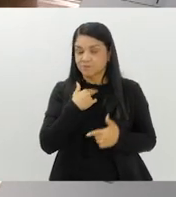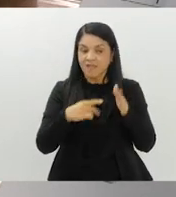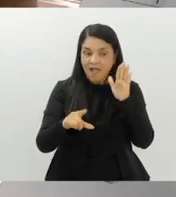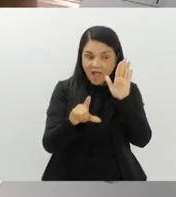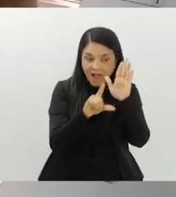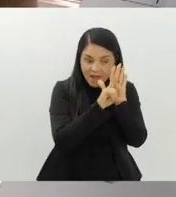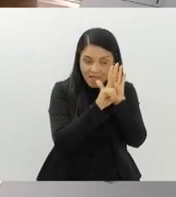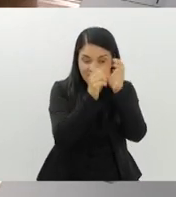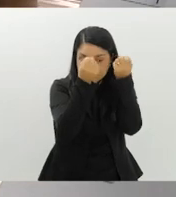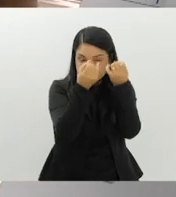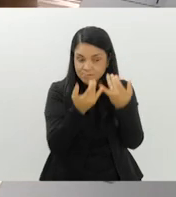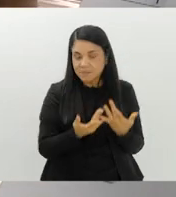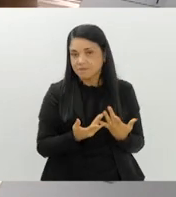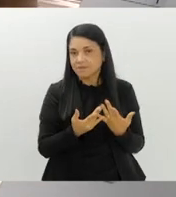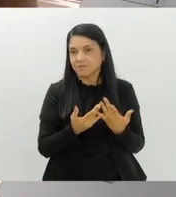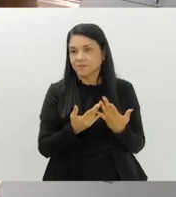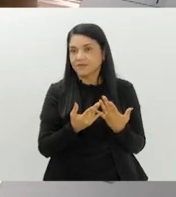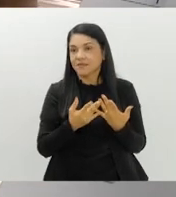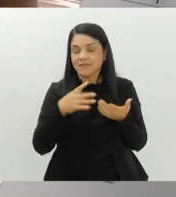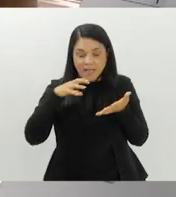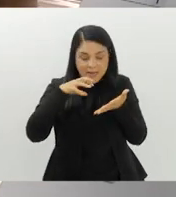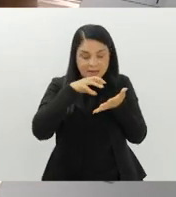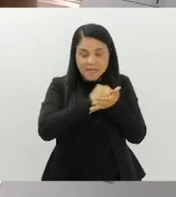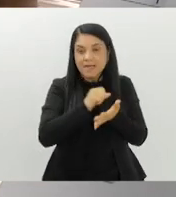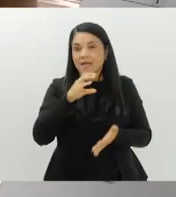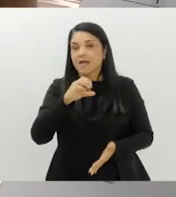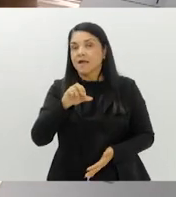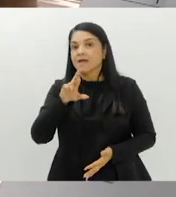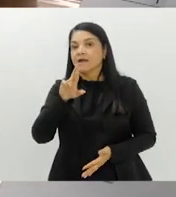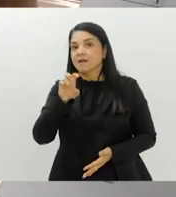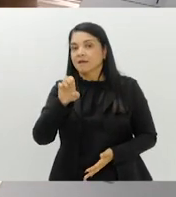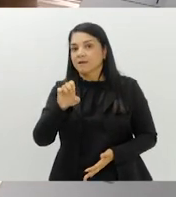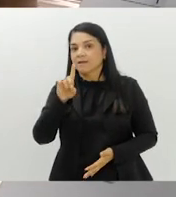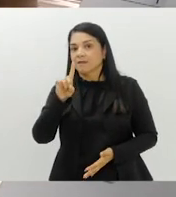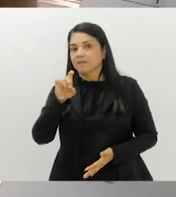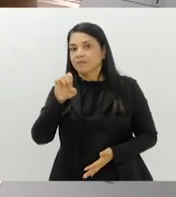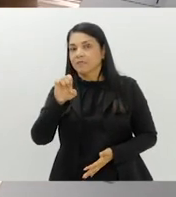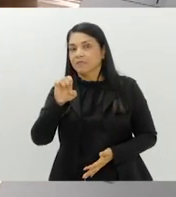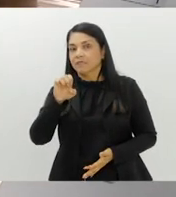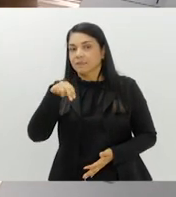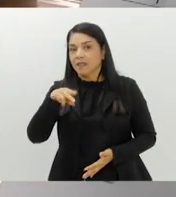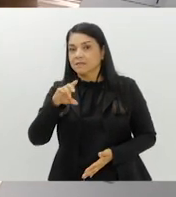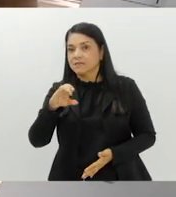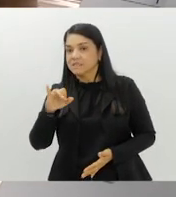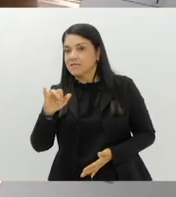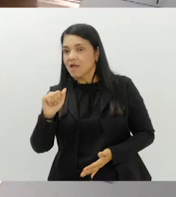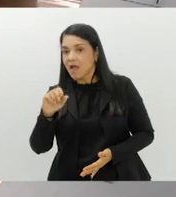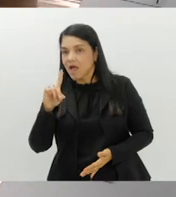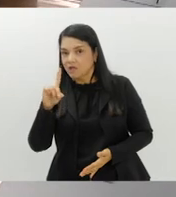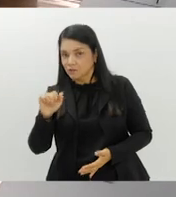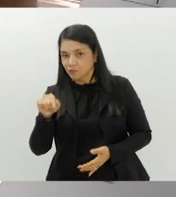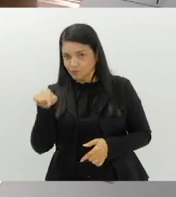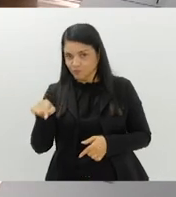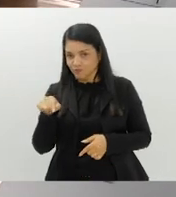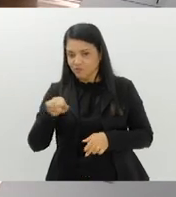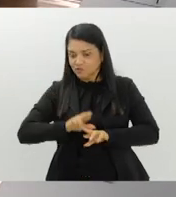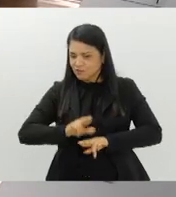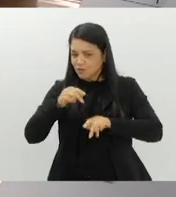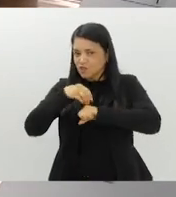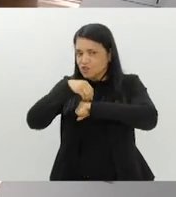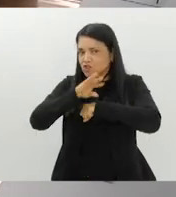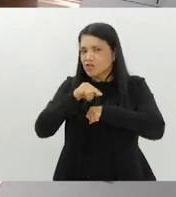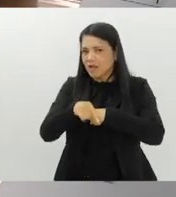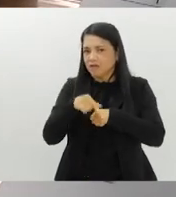foi explicada aqui. Tem que estar credenciado e não indicado. Olha, você tem que fazer com fulano. Mas como? Fulano é o quê?